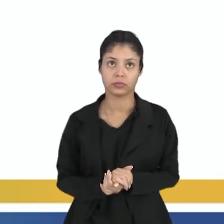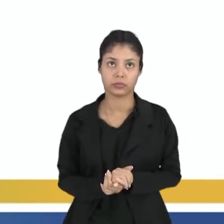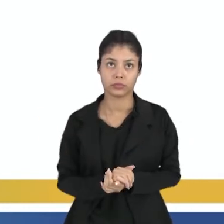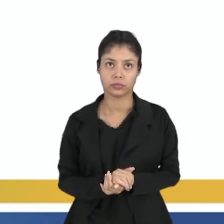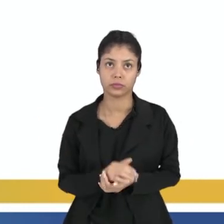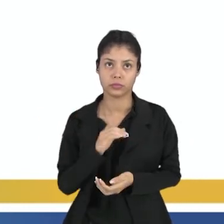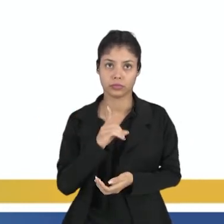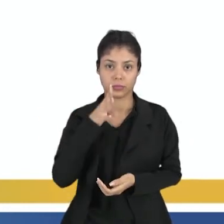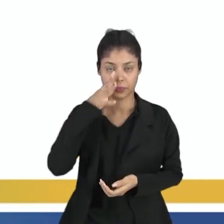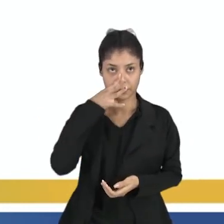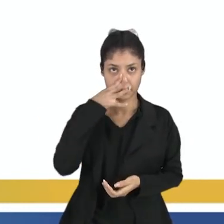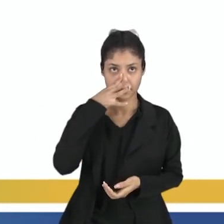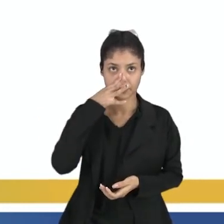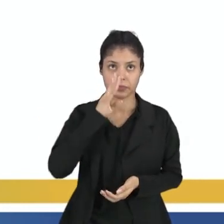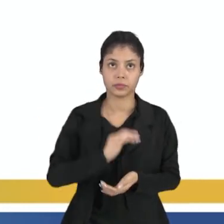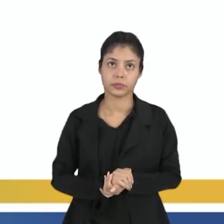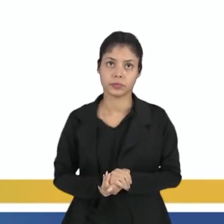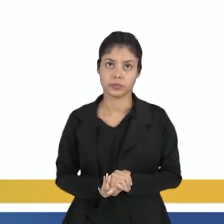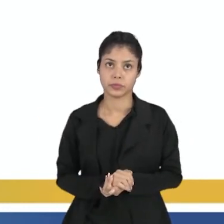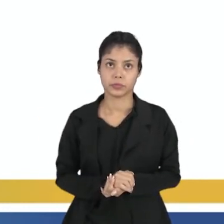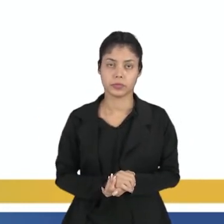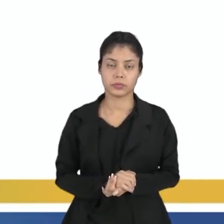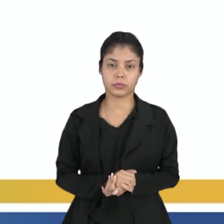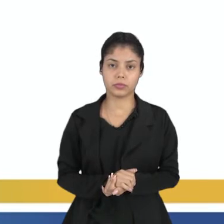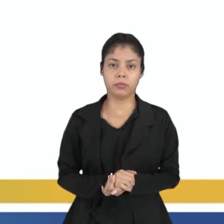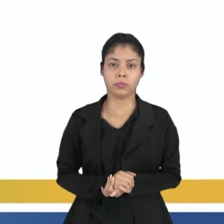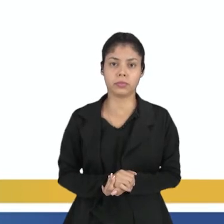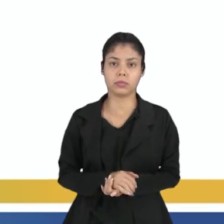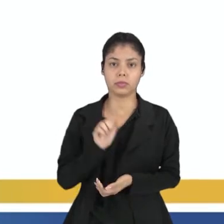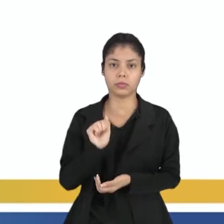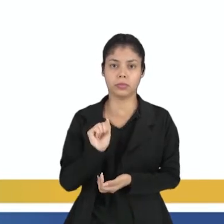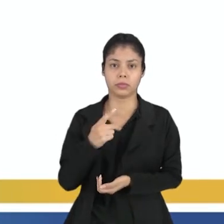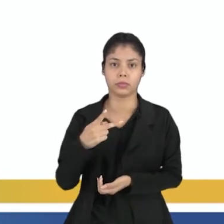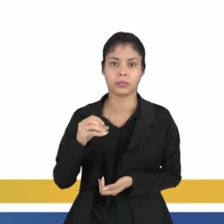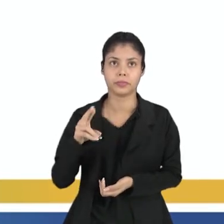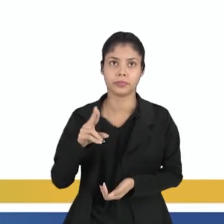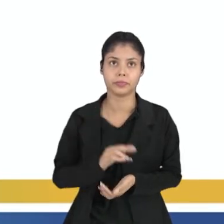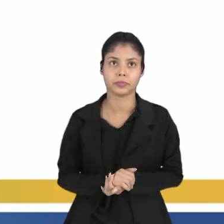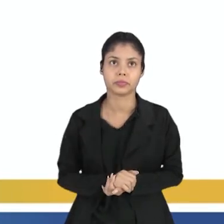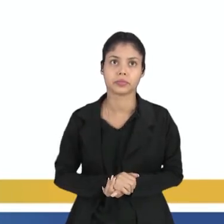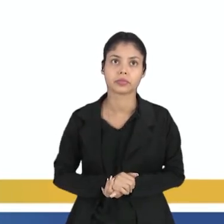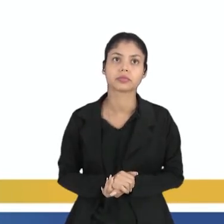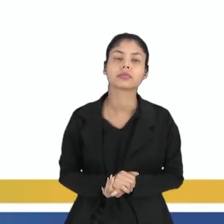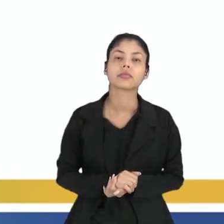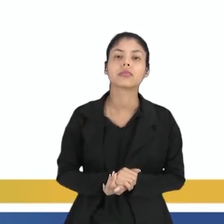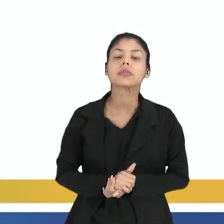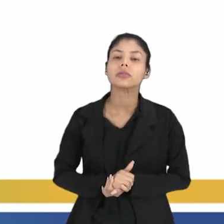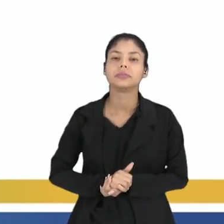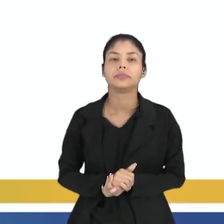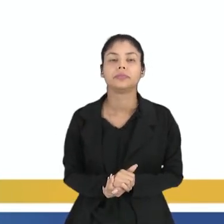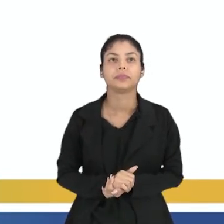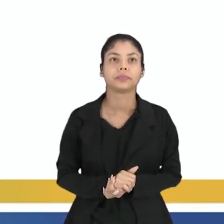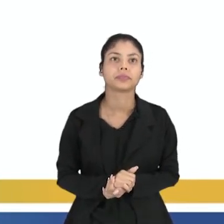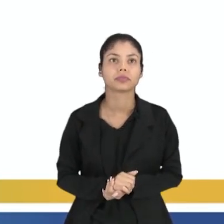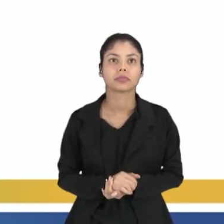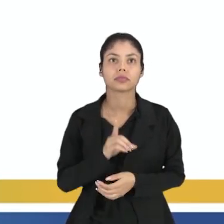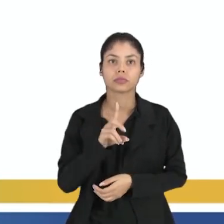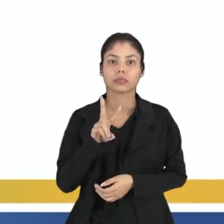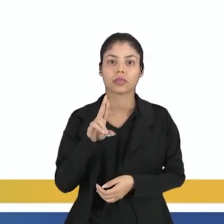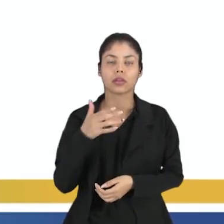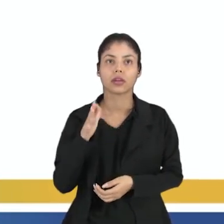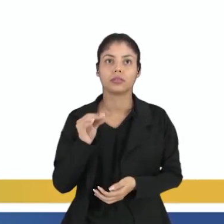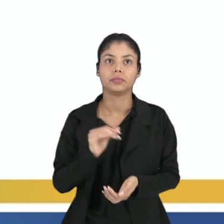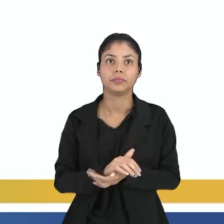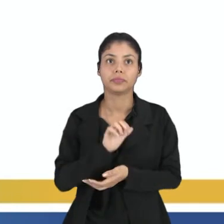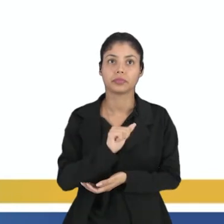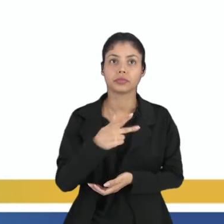substantivo, admiração, sempre vai ser regido pela preposição a ou por, admiração a ou admiração por.